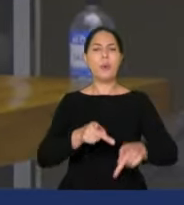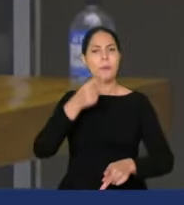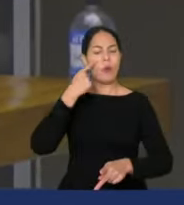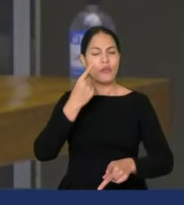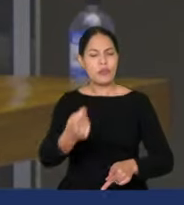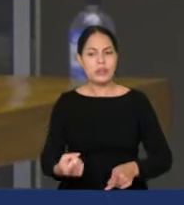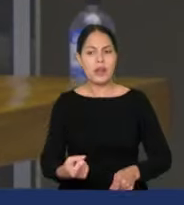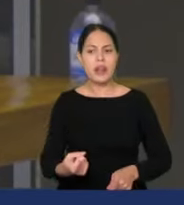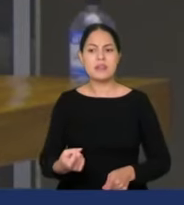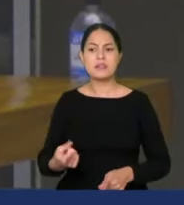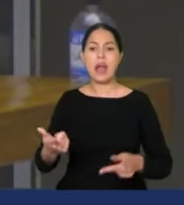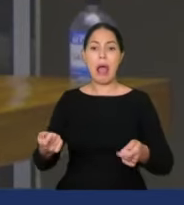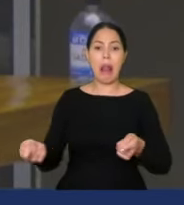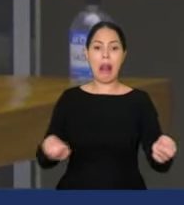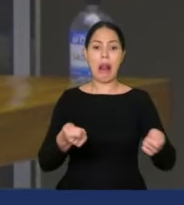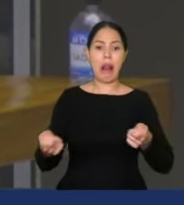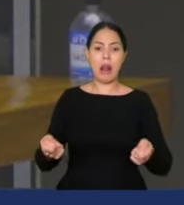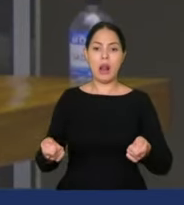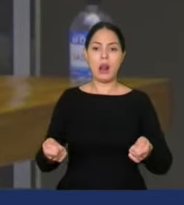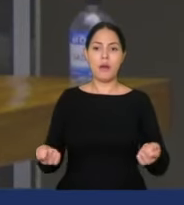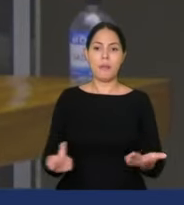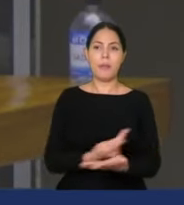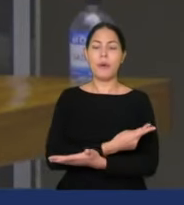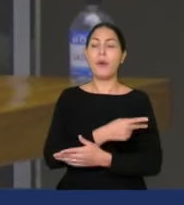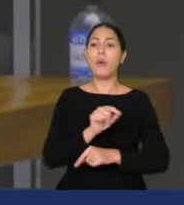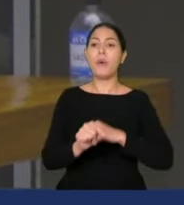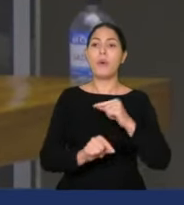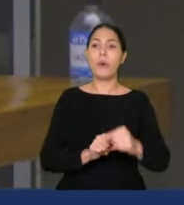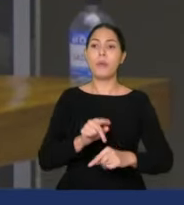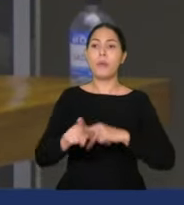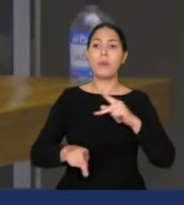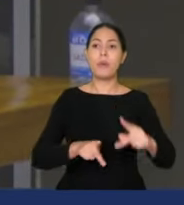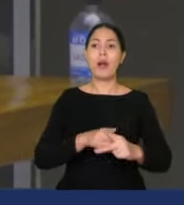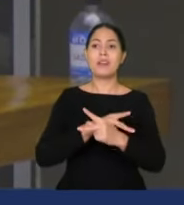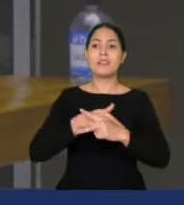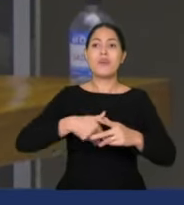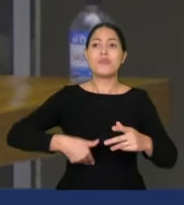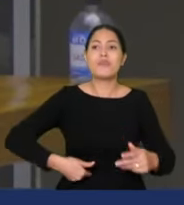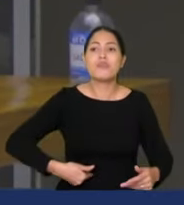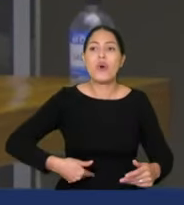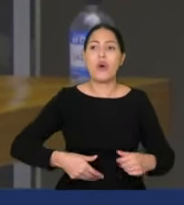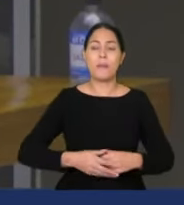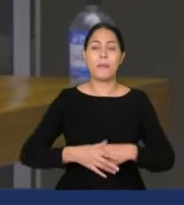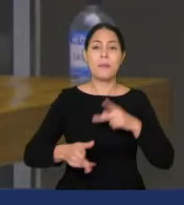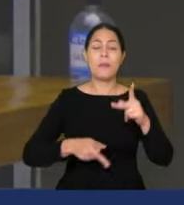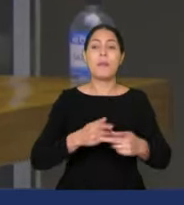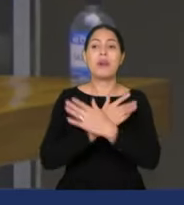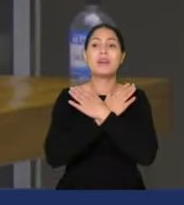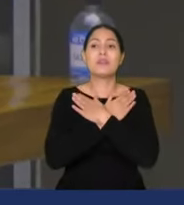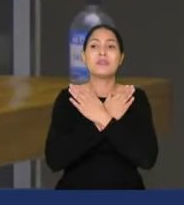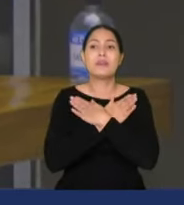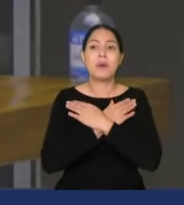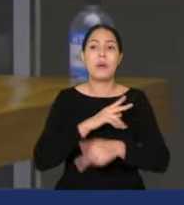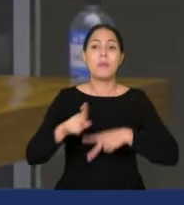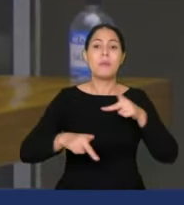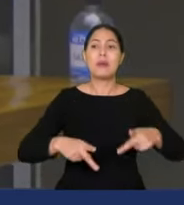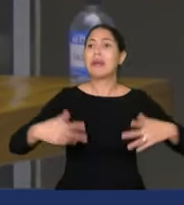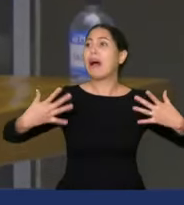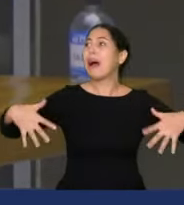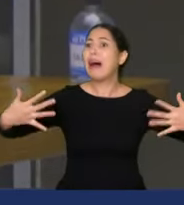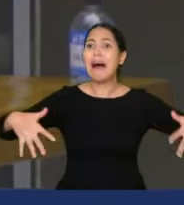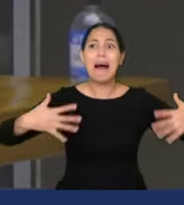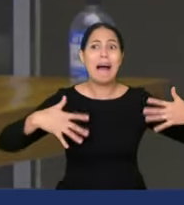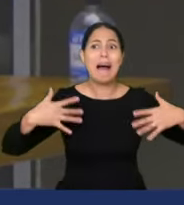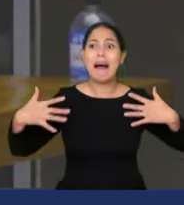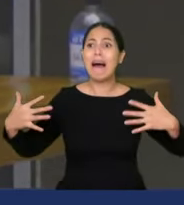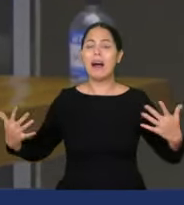fome, desempregado e desesperado, os bancos batendo recorde de lucro, graças a